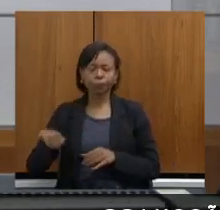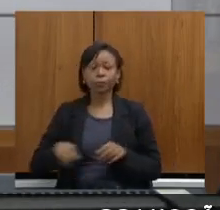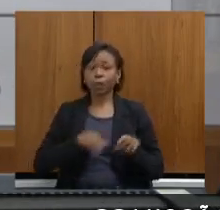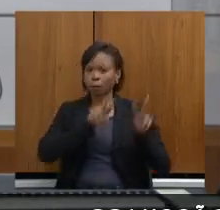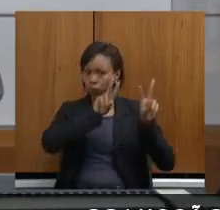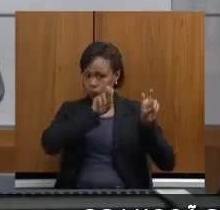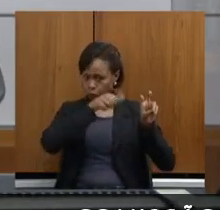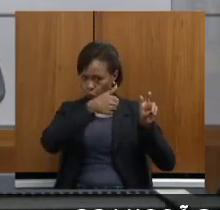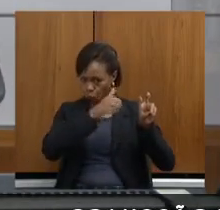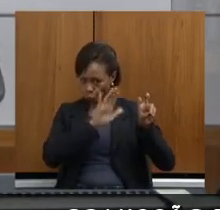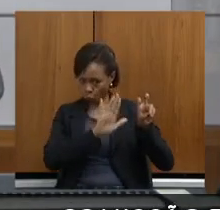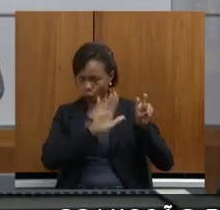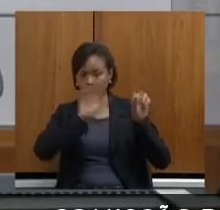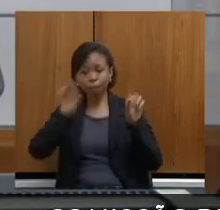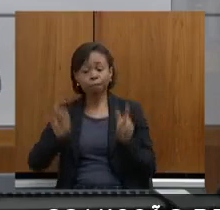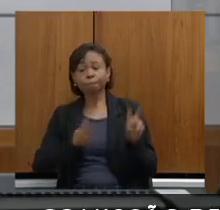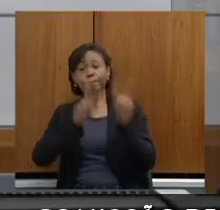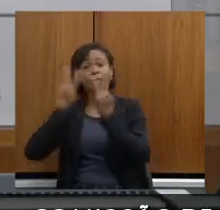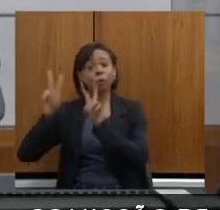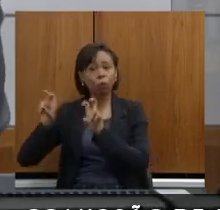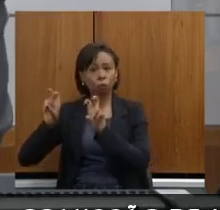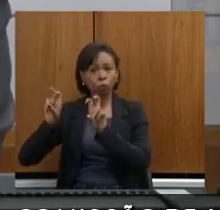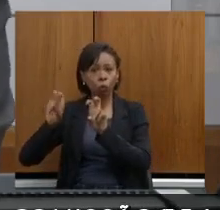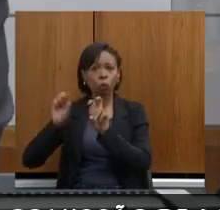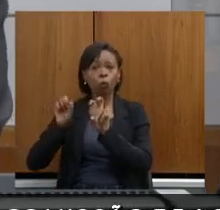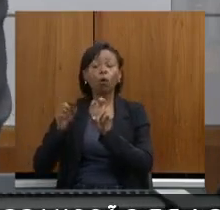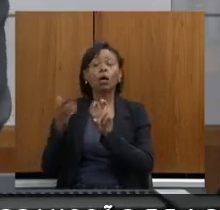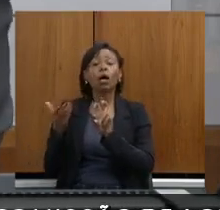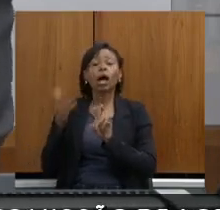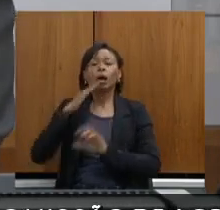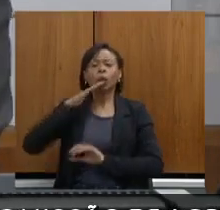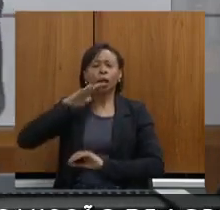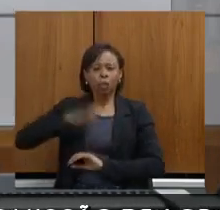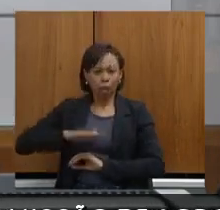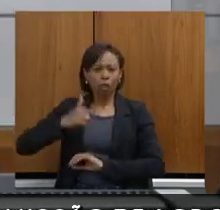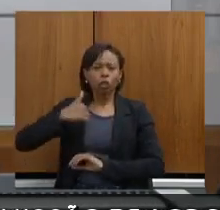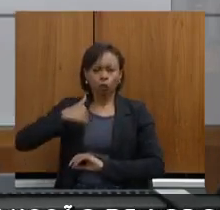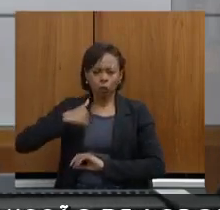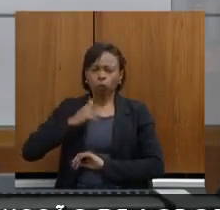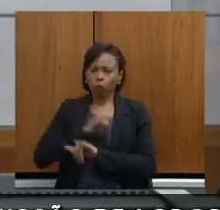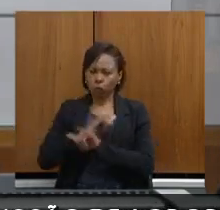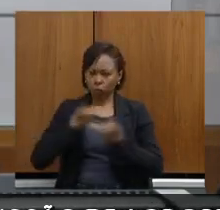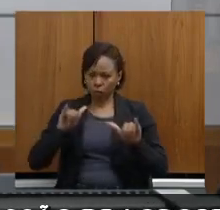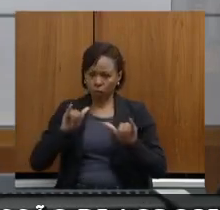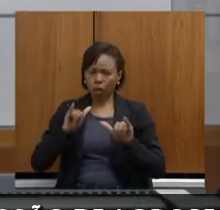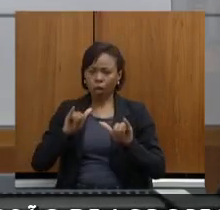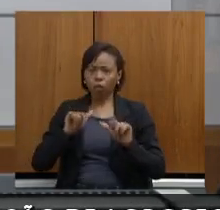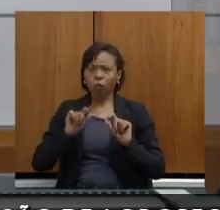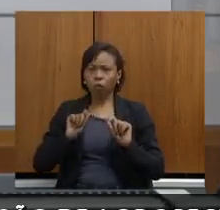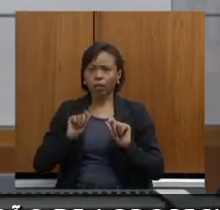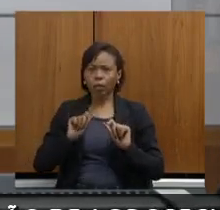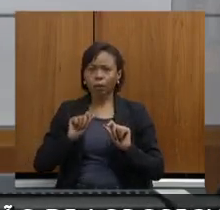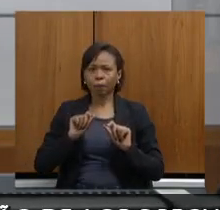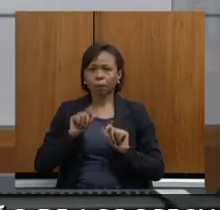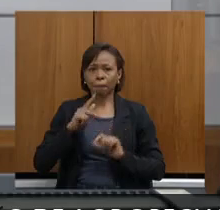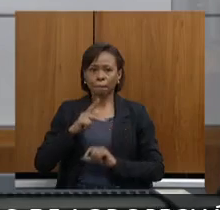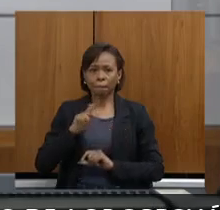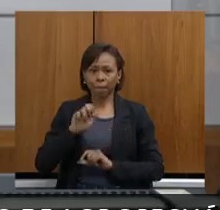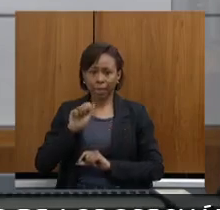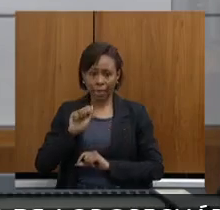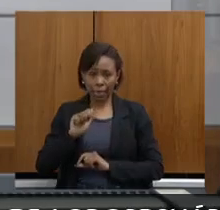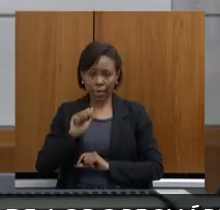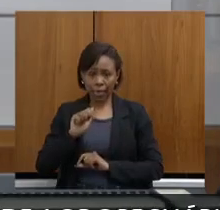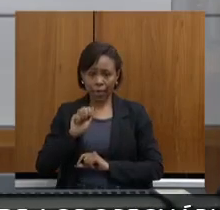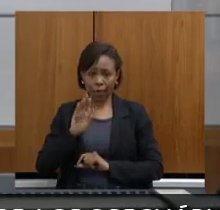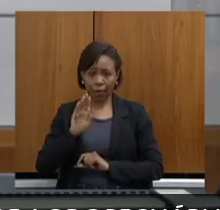assunto secretária eu vou até abordar hoje à tarde na Assembleia É sobre o piabetinha lá do